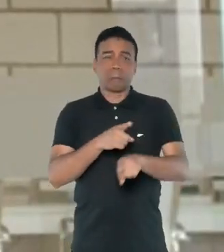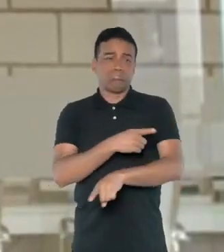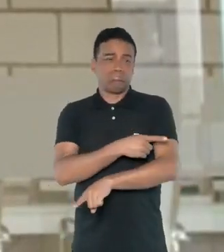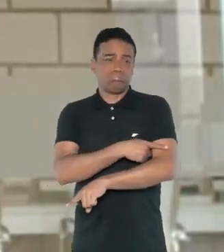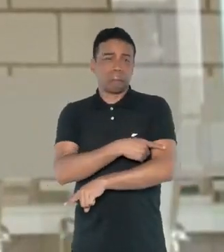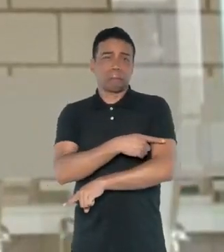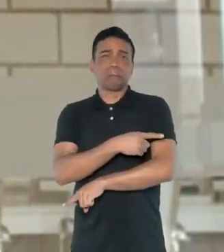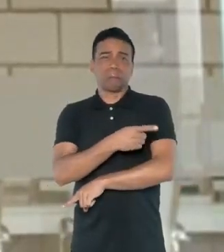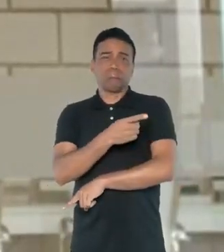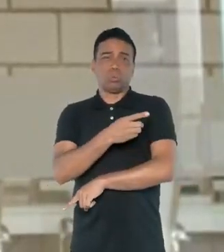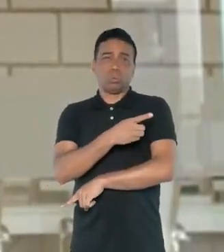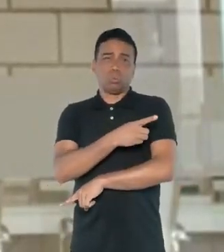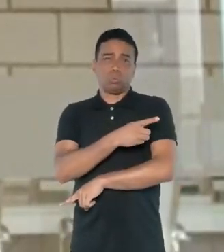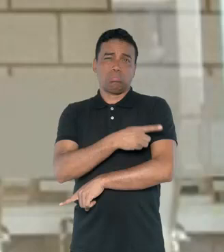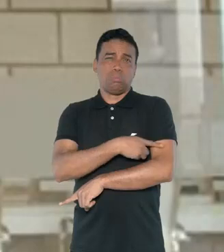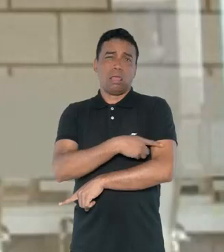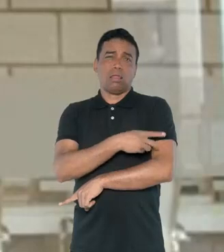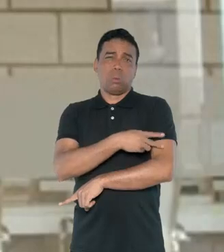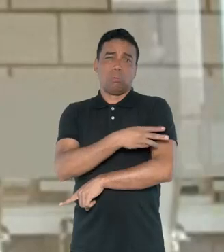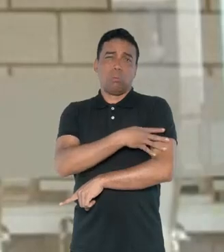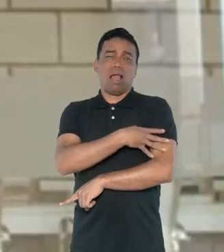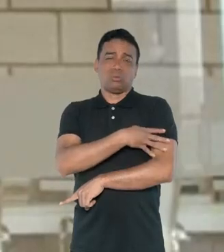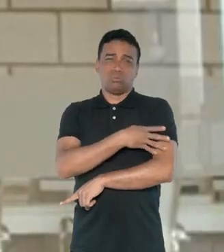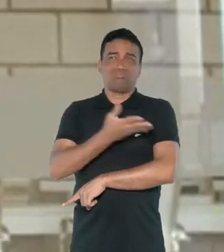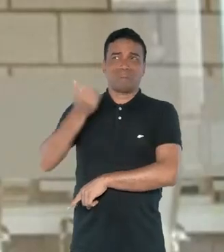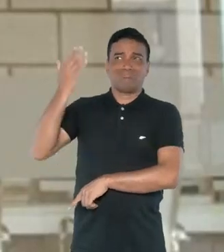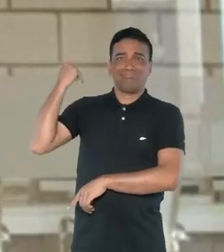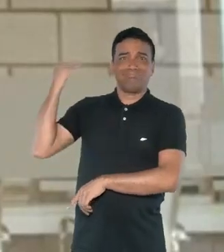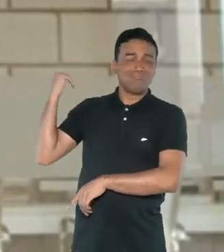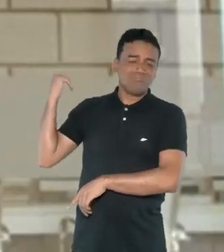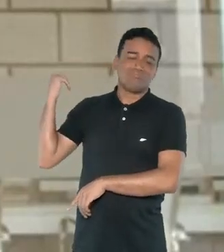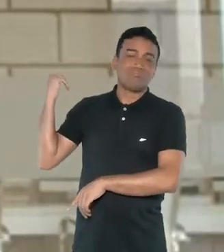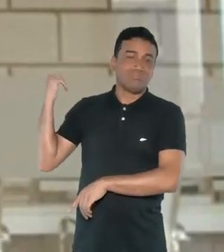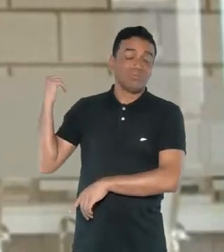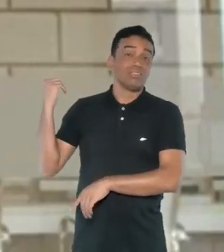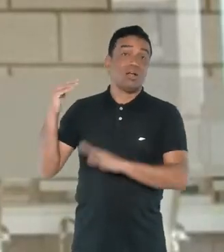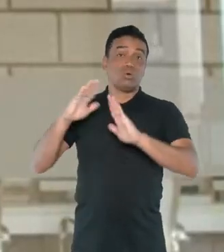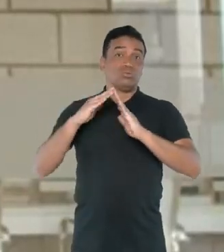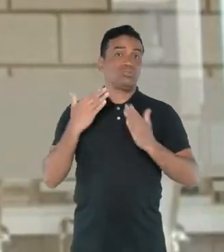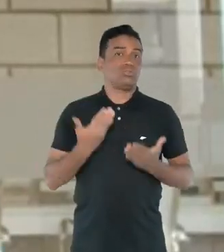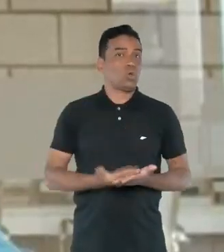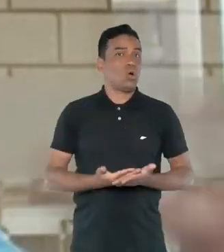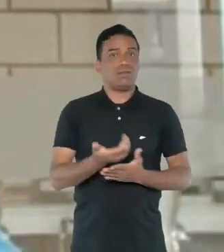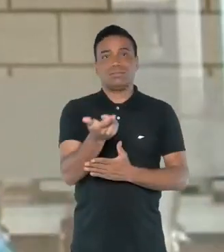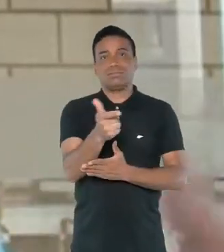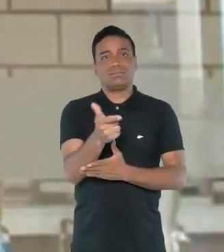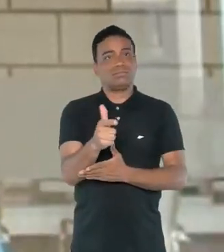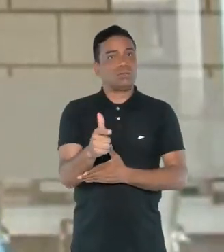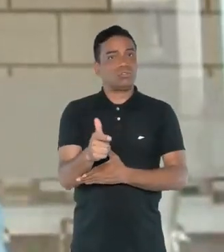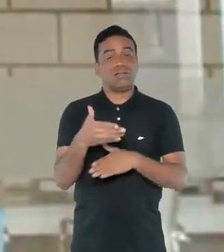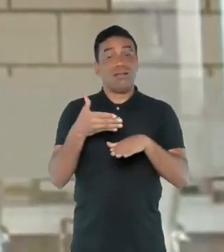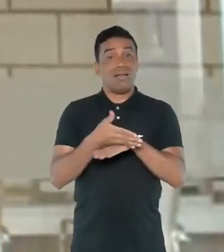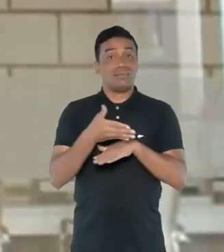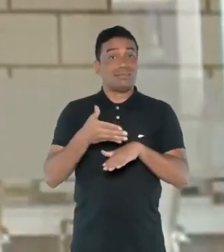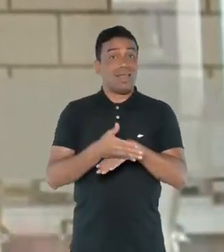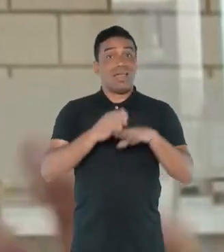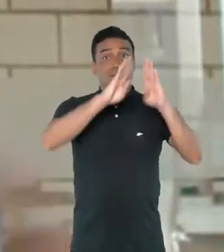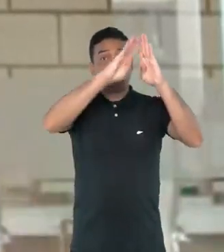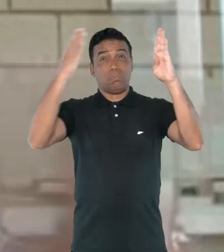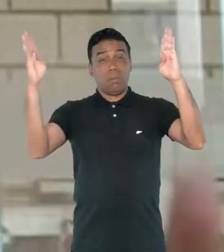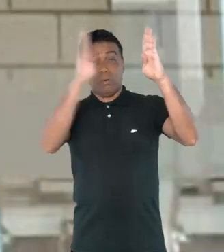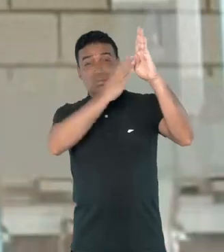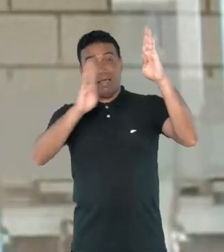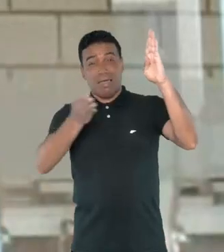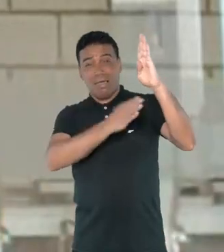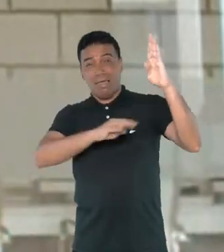né, da minha vida. Eram escolas que praticamente você não tinha acesso a grandes bibliotecas,